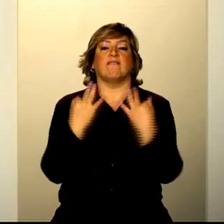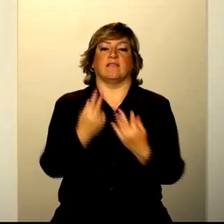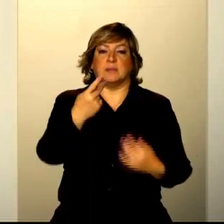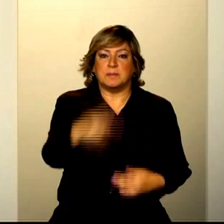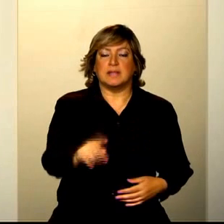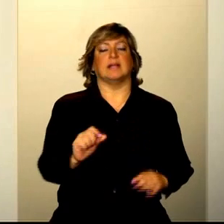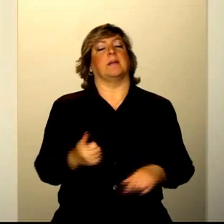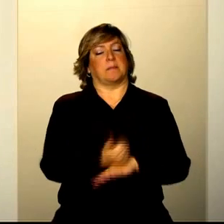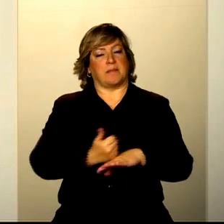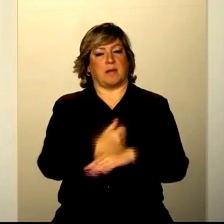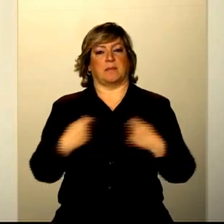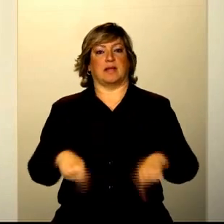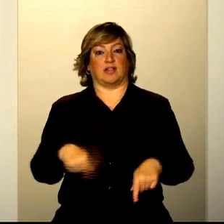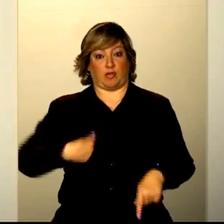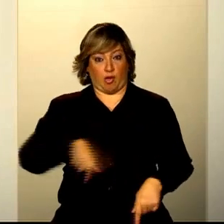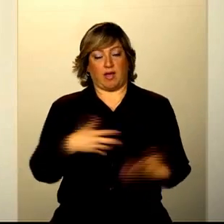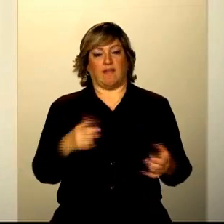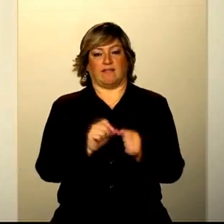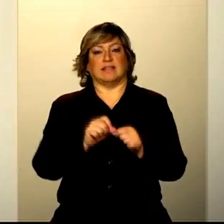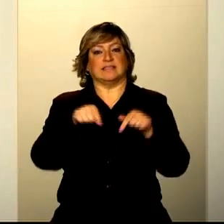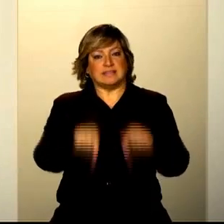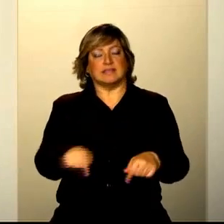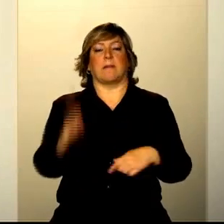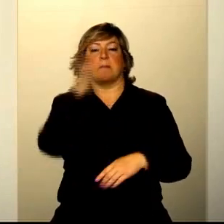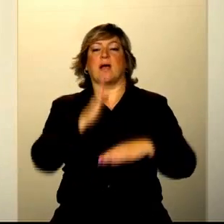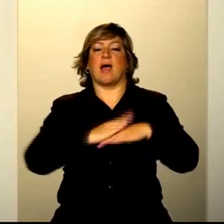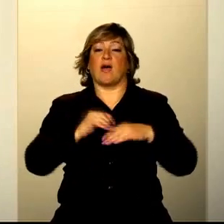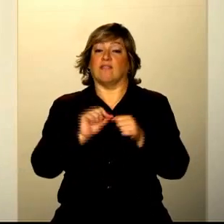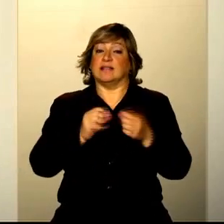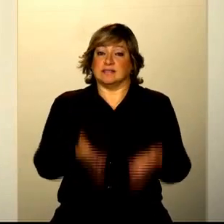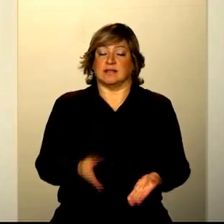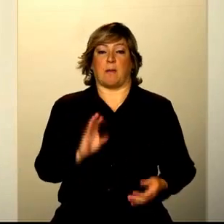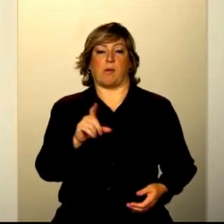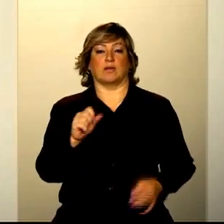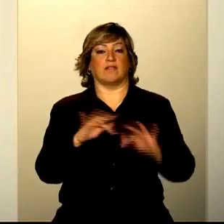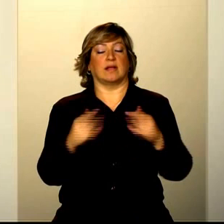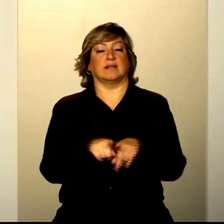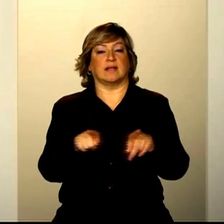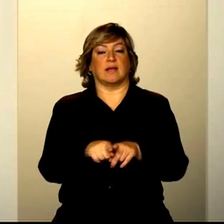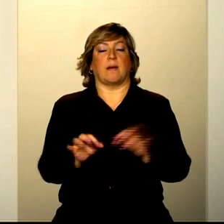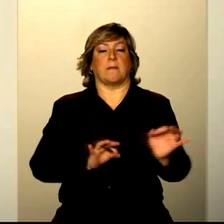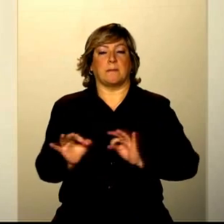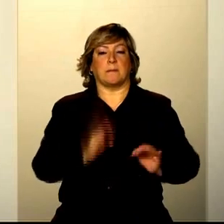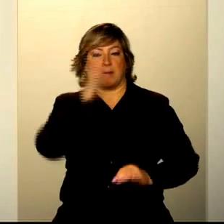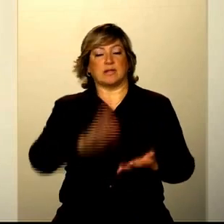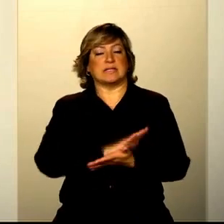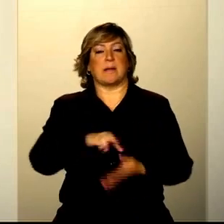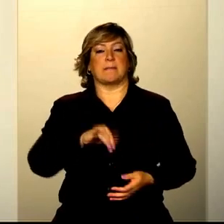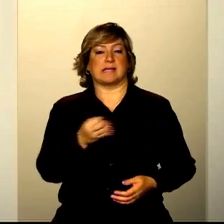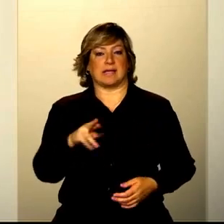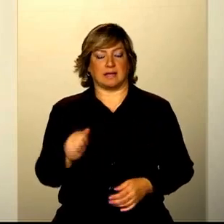família melhore é isso que estamos fazendo com o Brasil carinhoso com o bolsa família e com o Plano Brasil sem